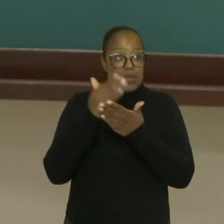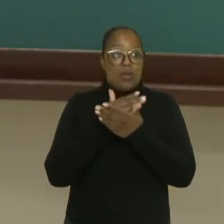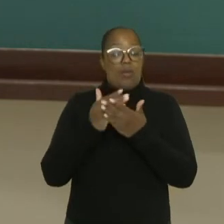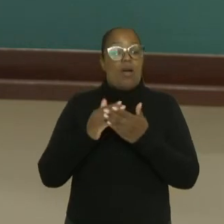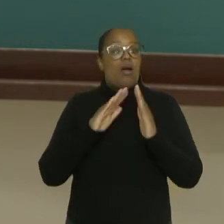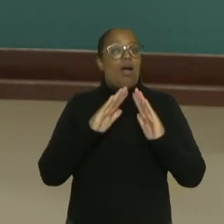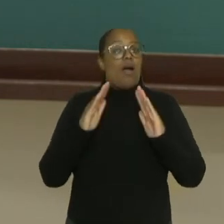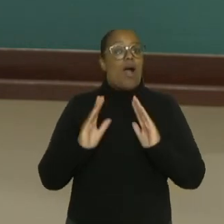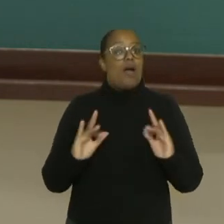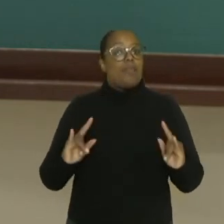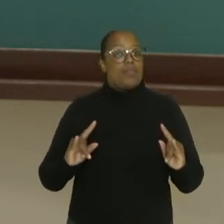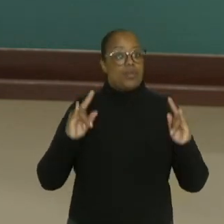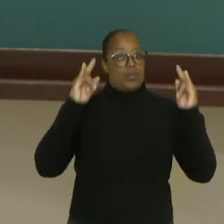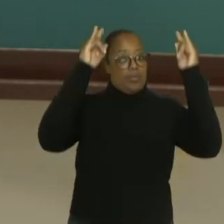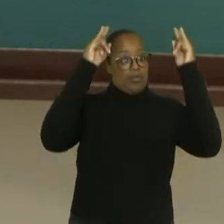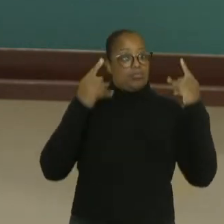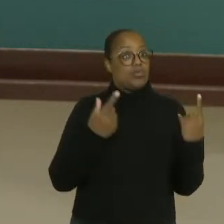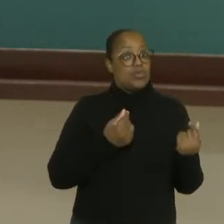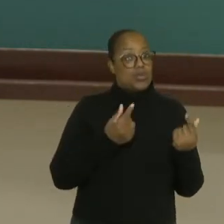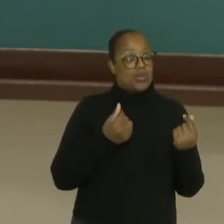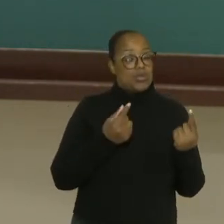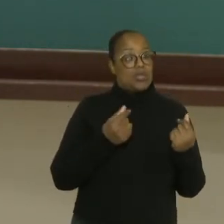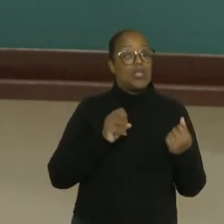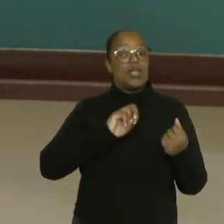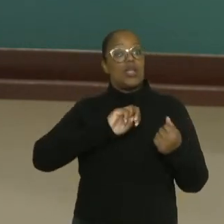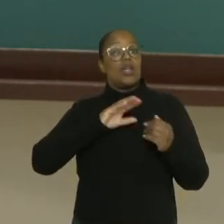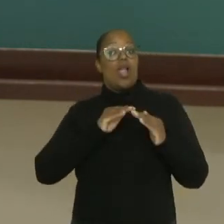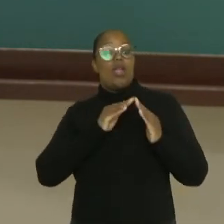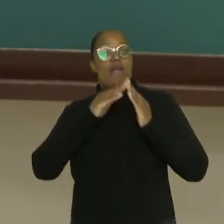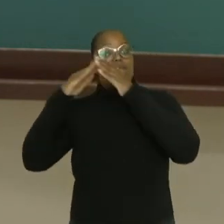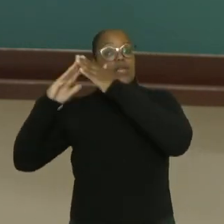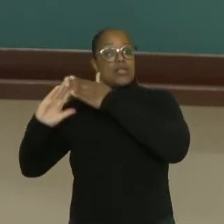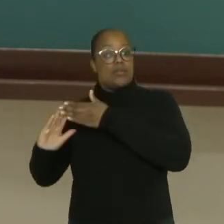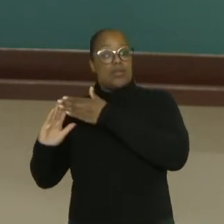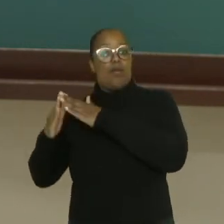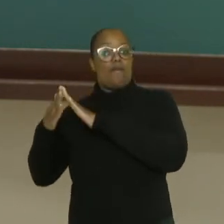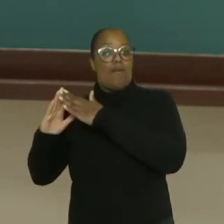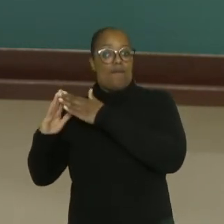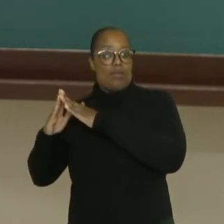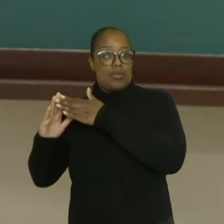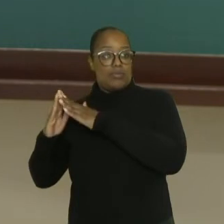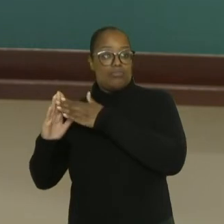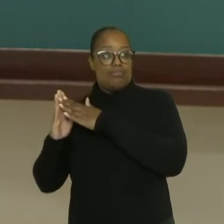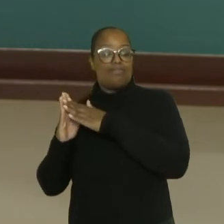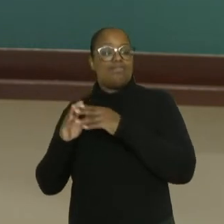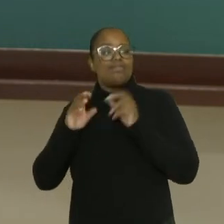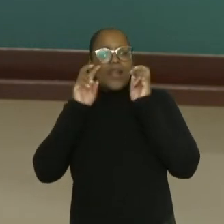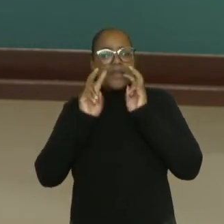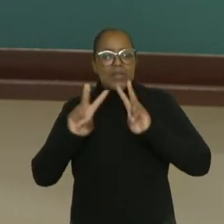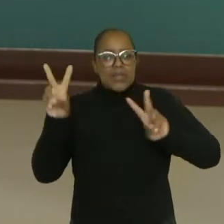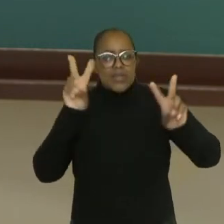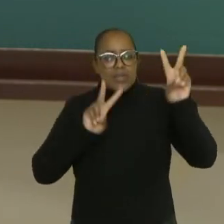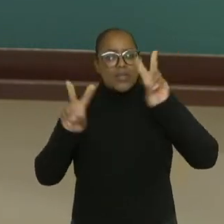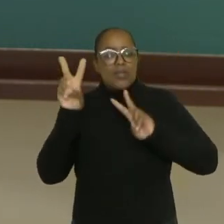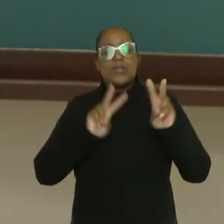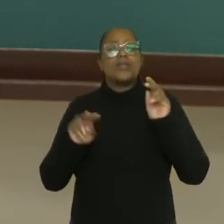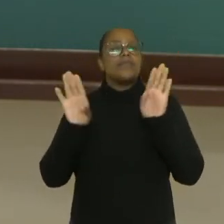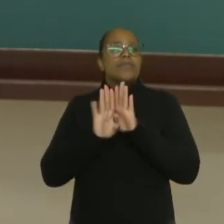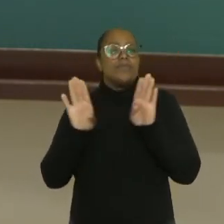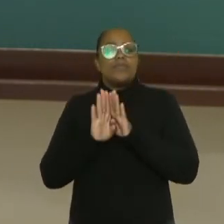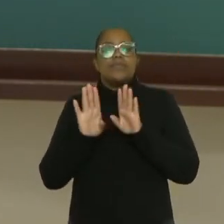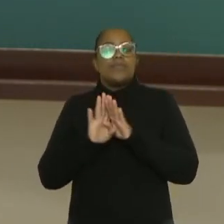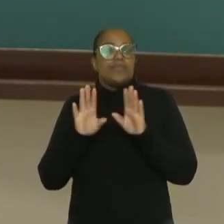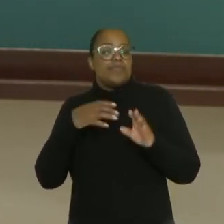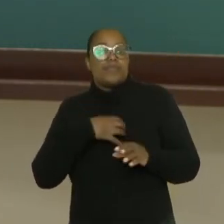sobre a cidade de vocês. Será que é visível essa segregação? Formas de manifestação